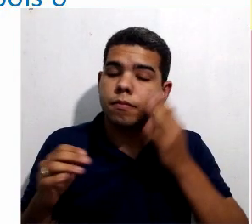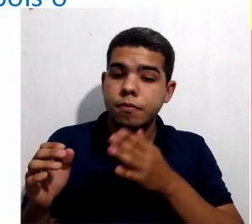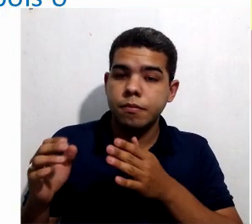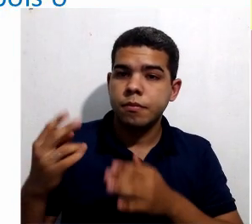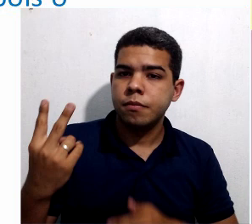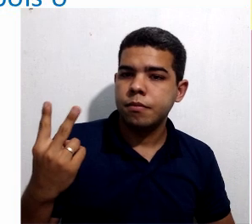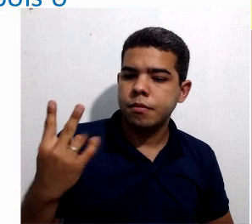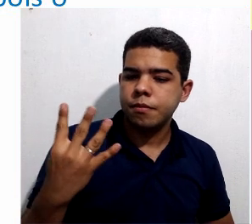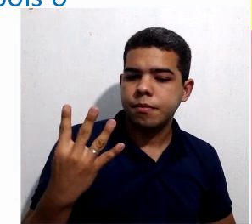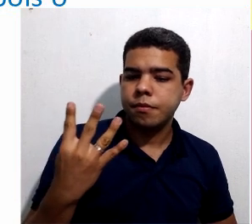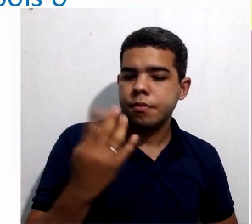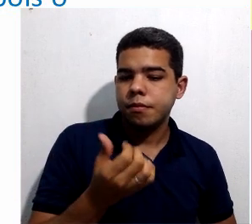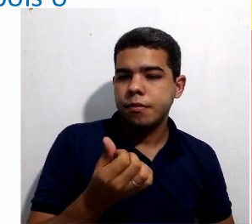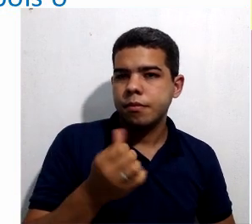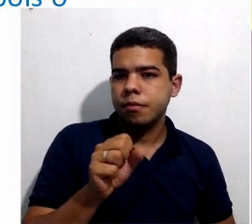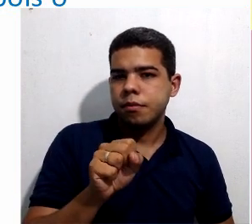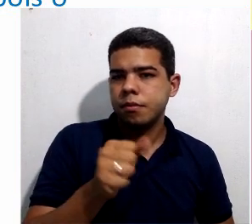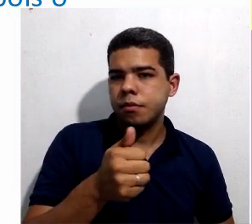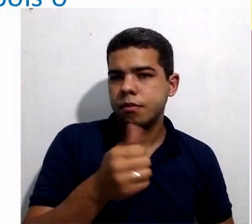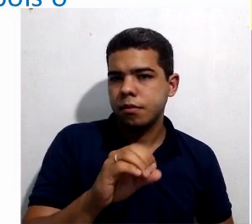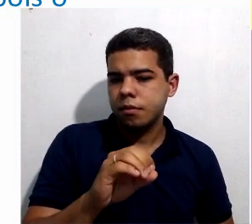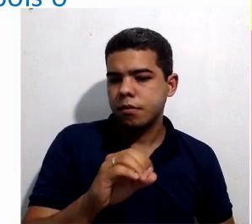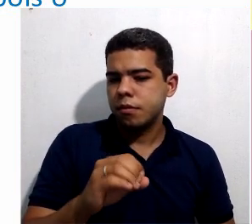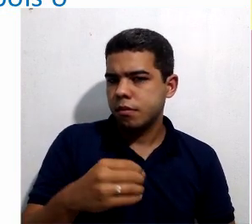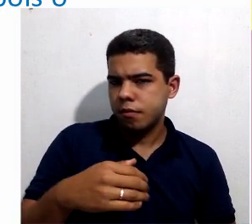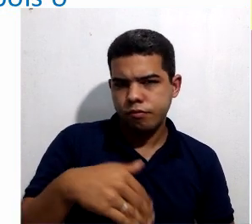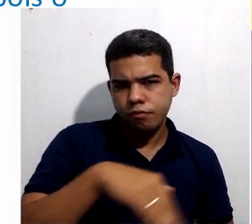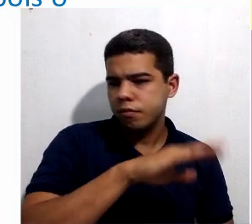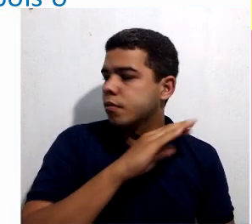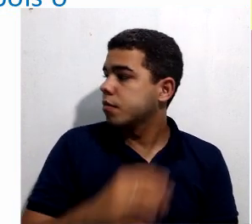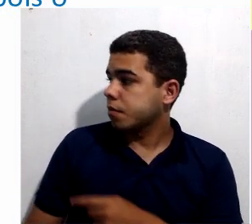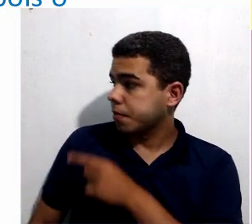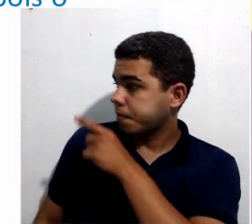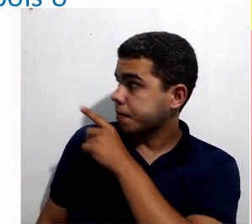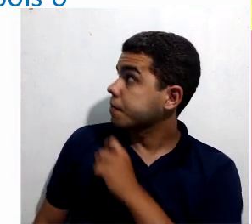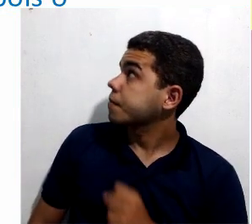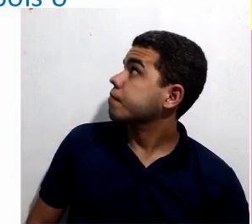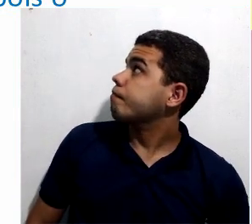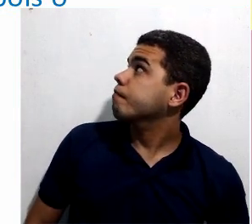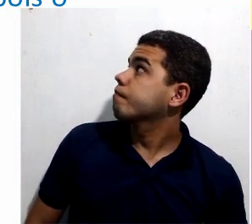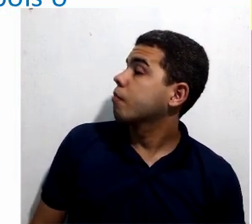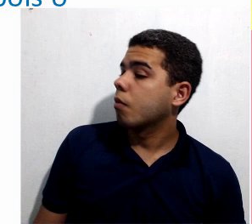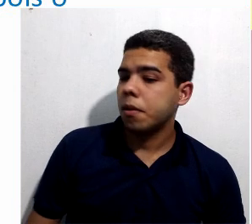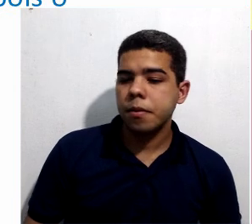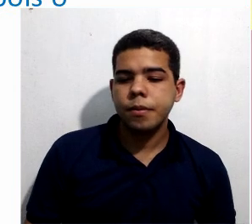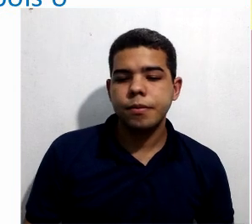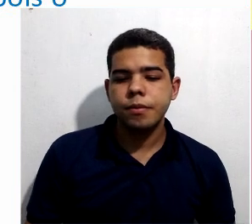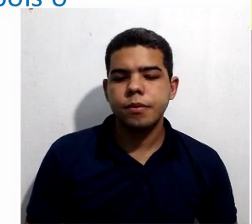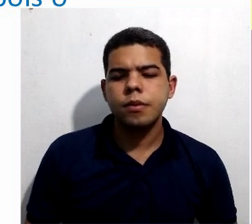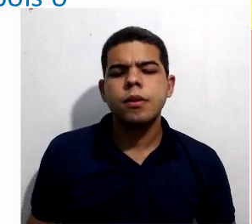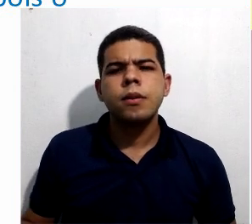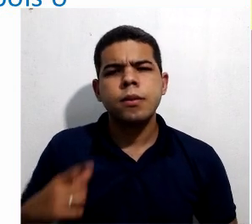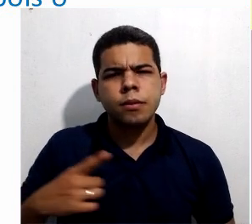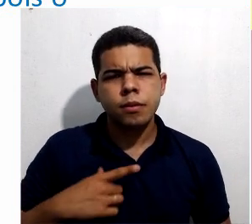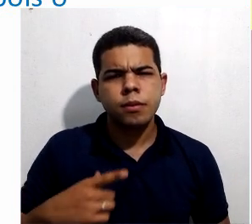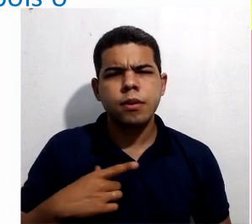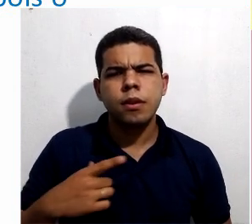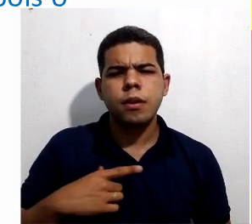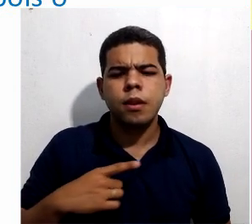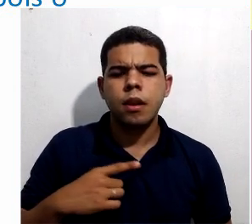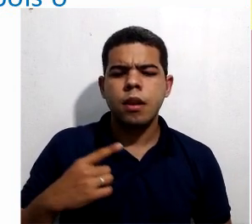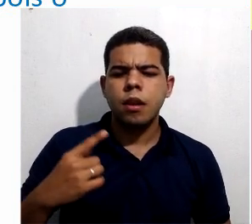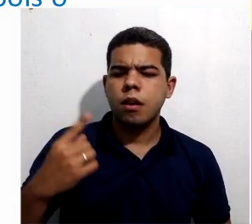a sequência 2, 4, 6, 8, 10 e reticências. É possível encontrar o sexto termo